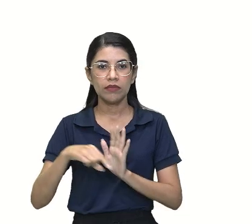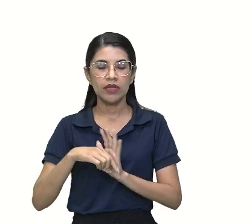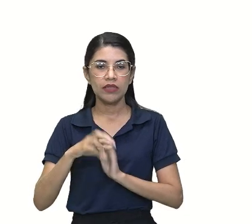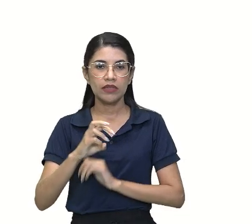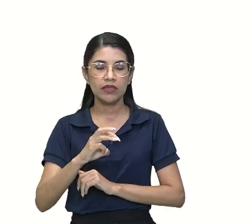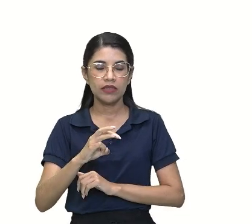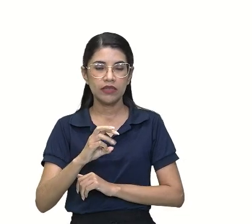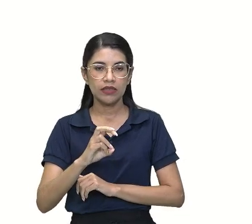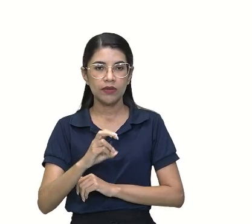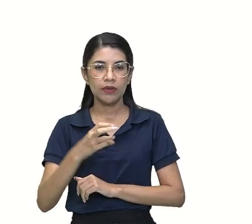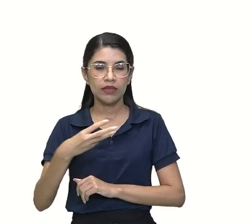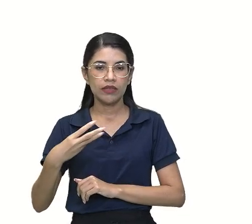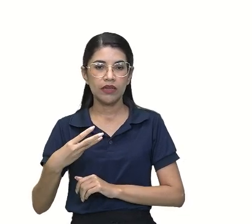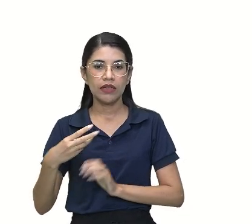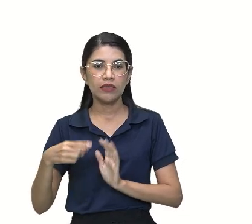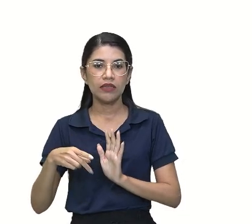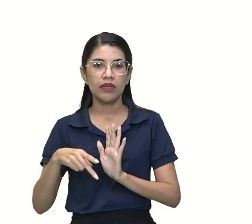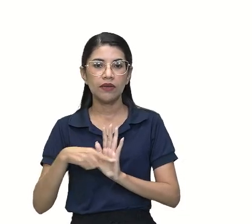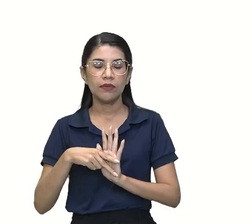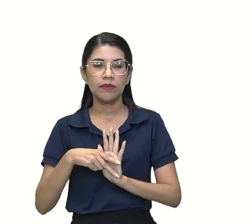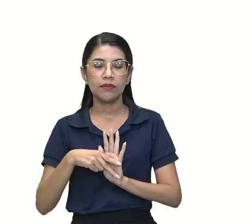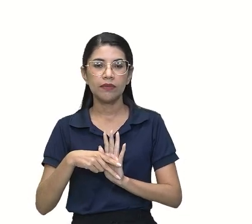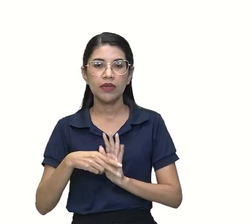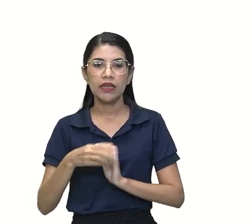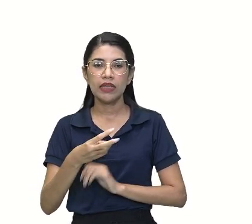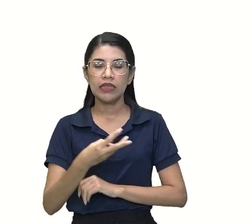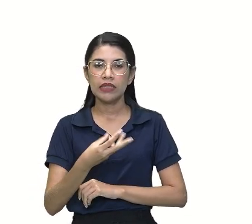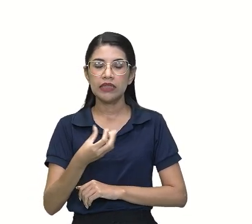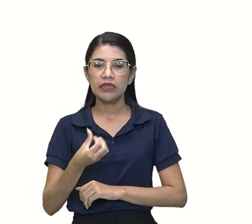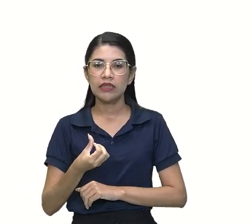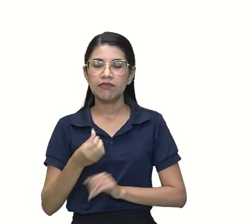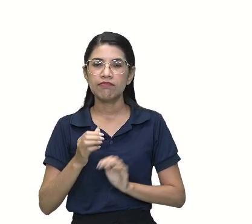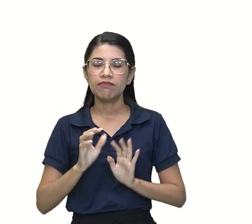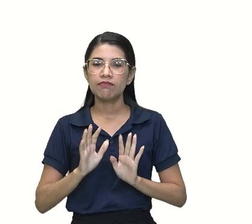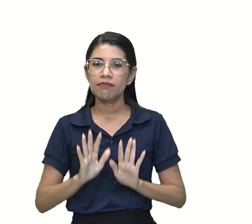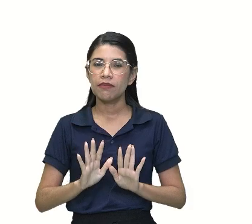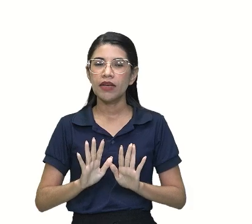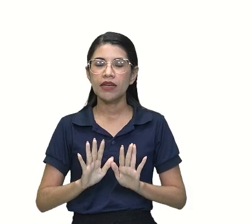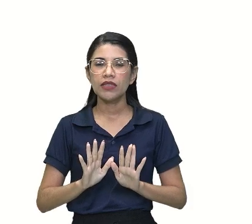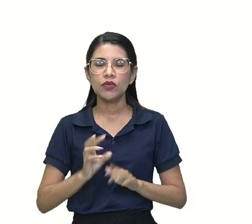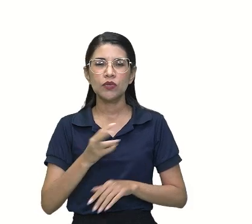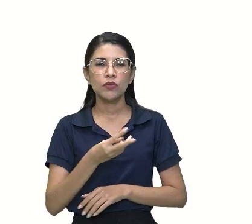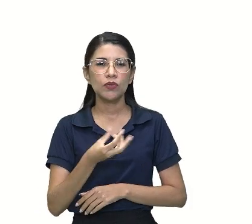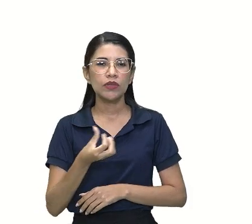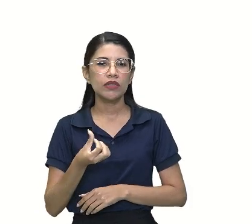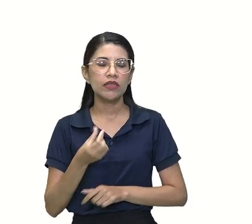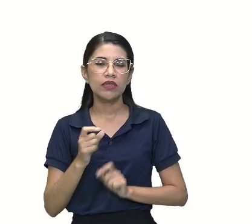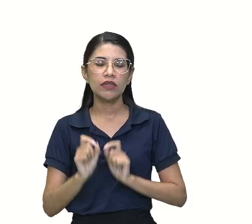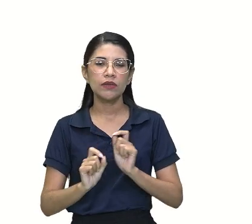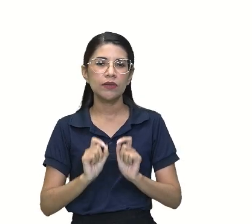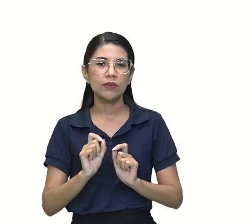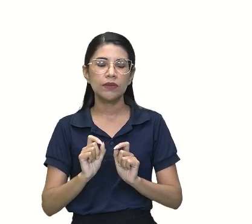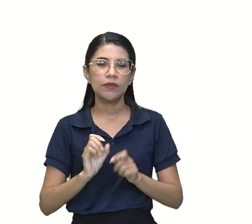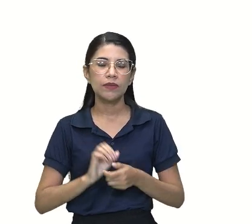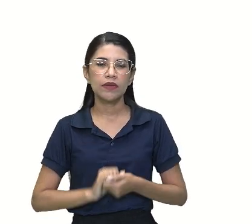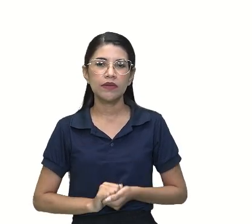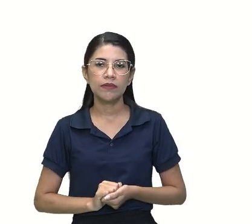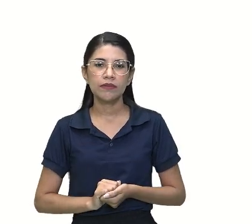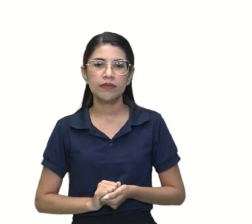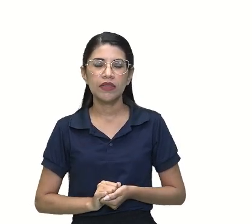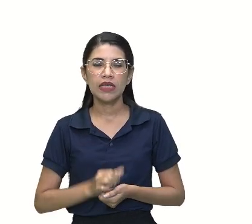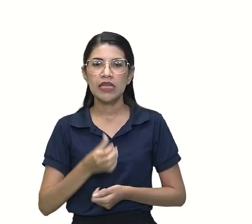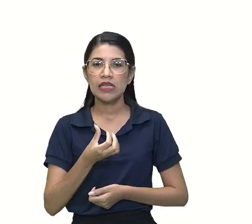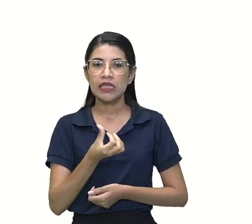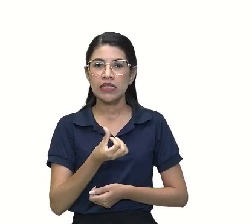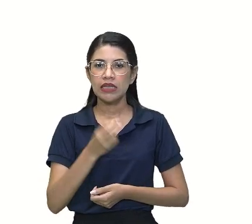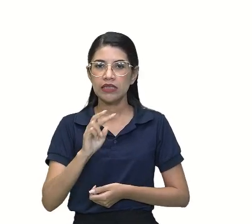36. Opa! Mas esse 36, ele não é exatamente o 6 ao